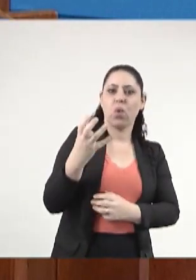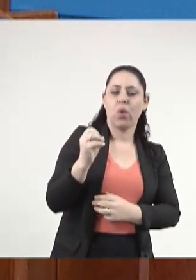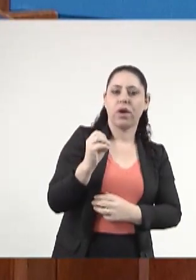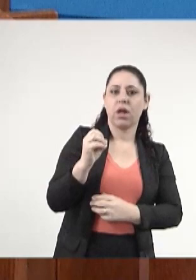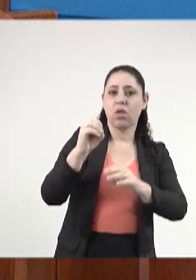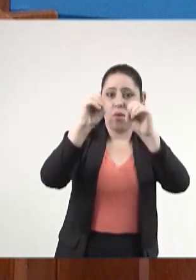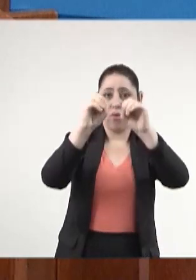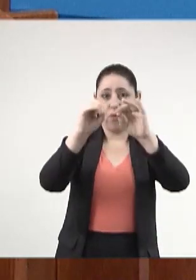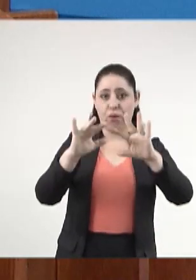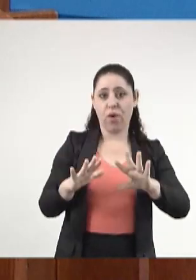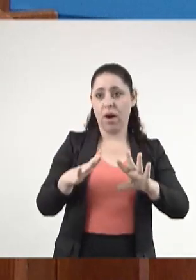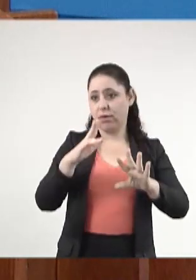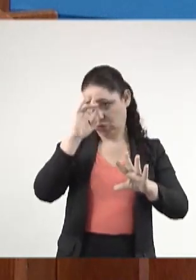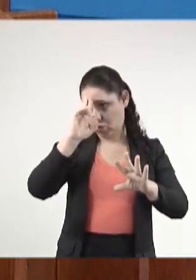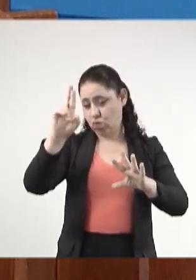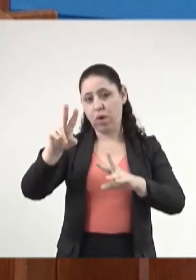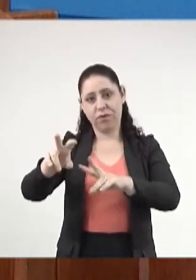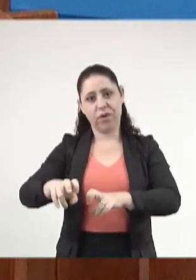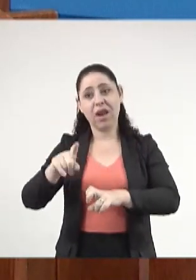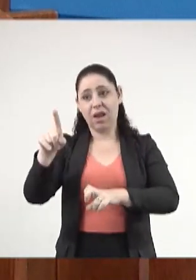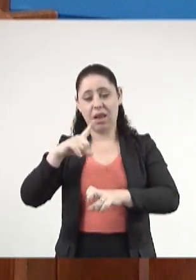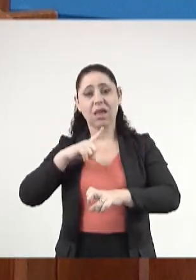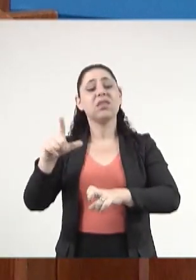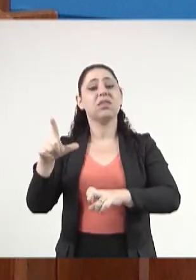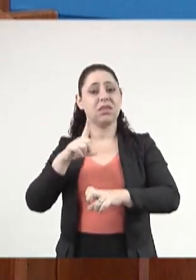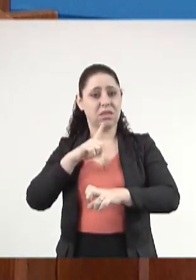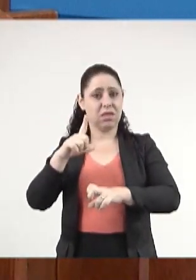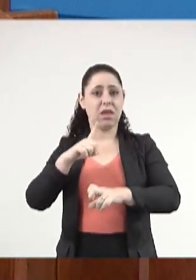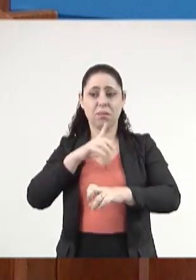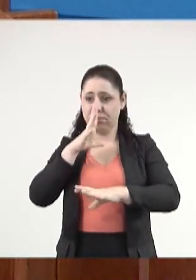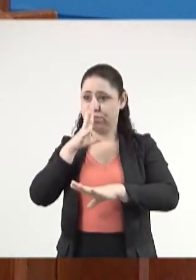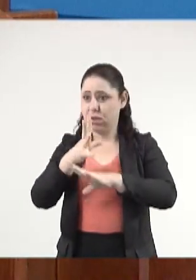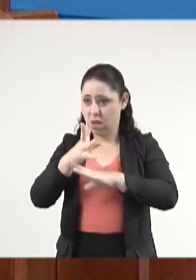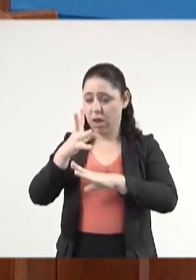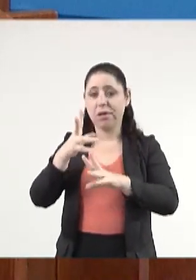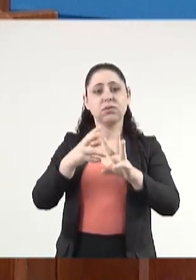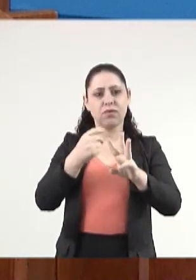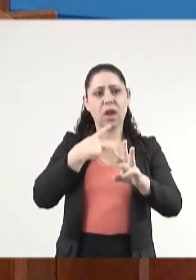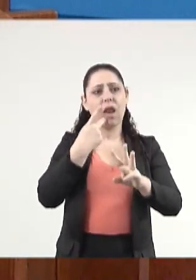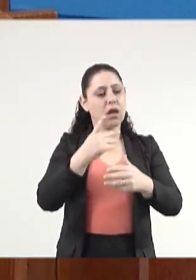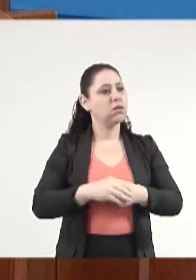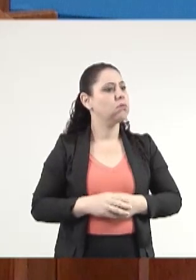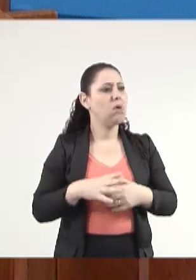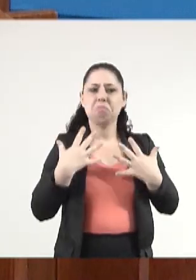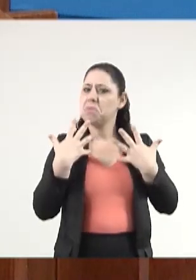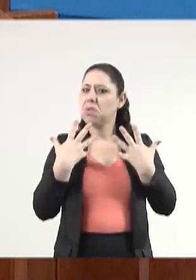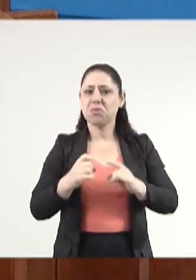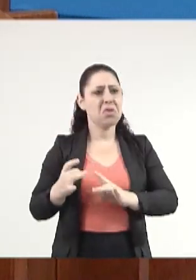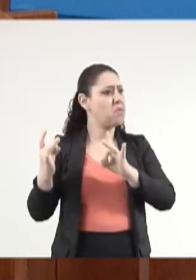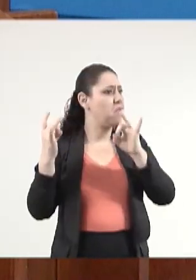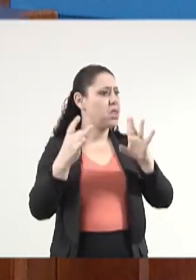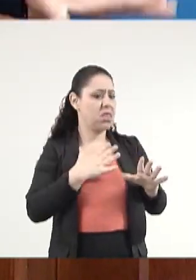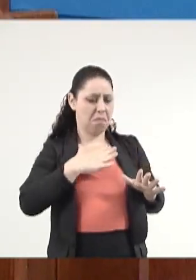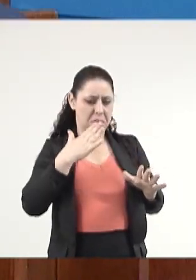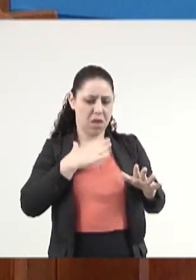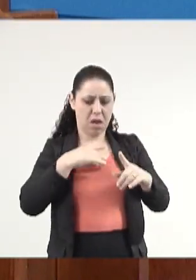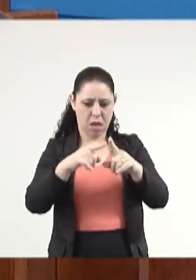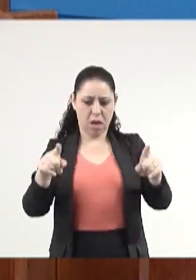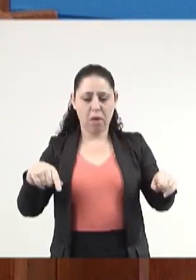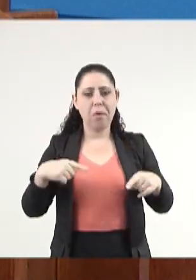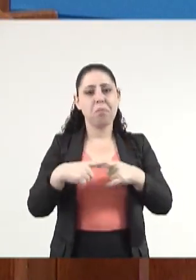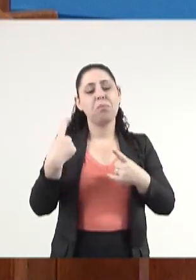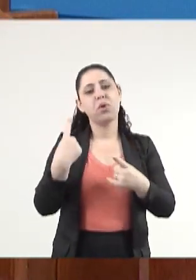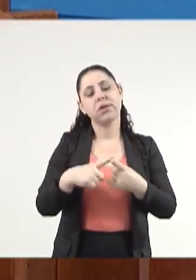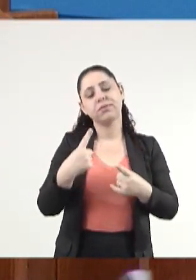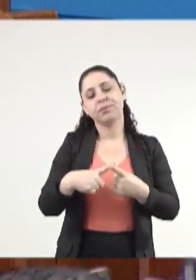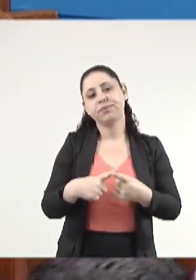40 ofícios de proprietários que estão com as suas terras ocupadas, falando, eu aceito vender minha área. Até